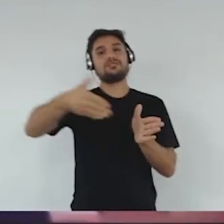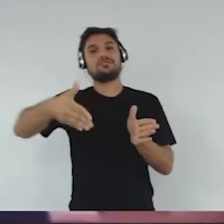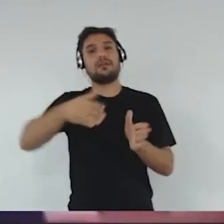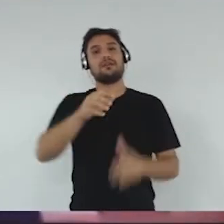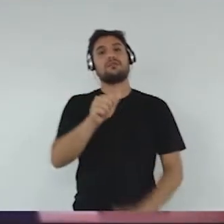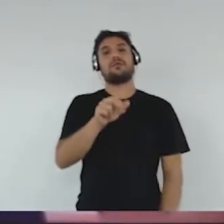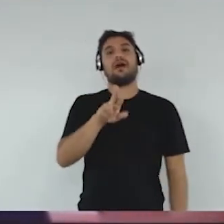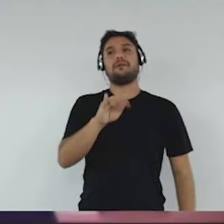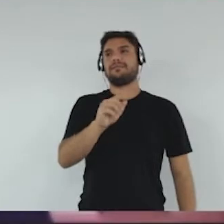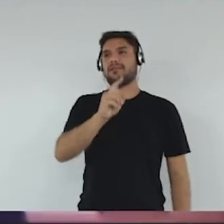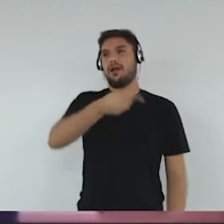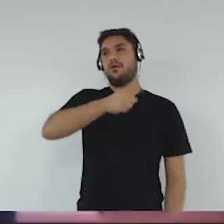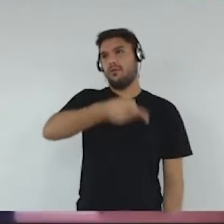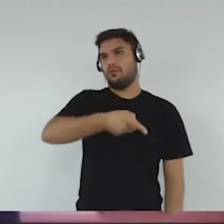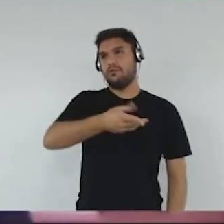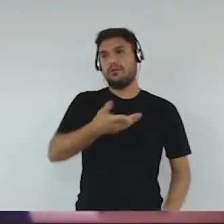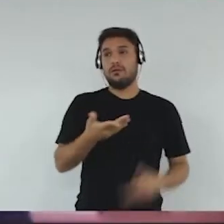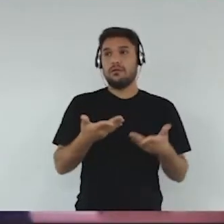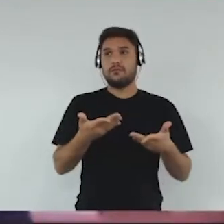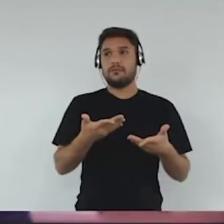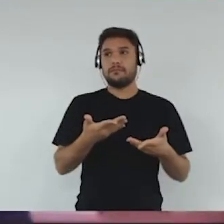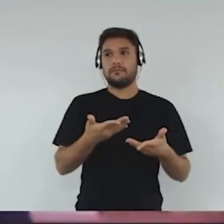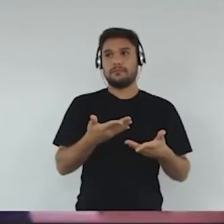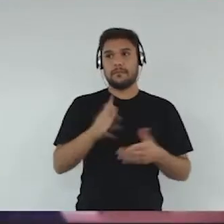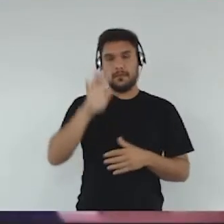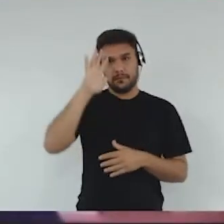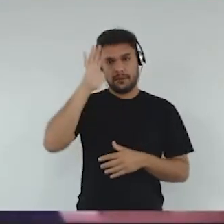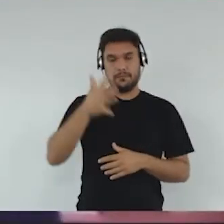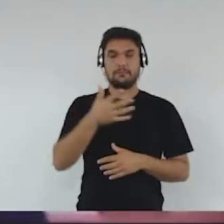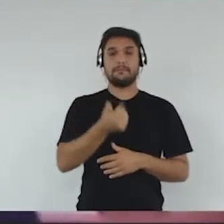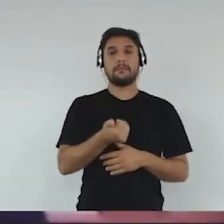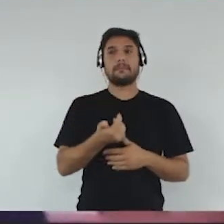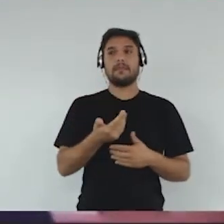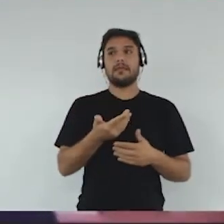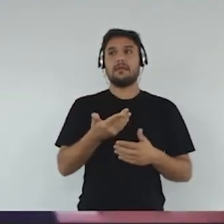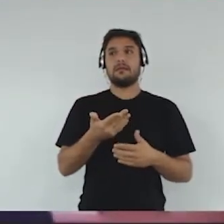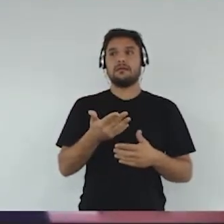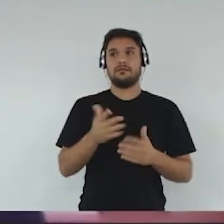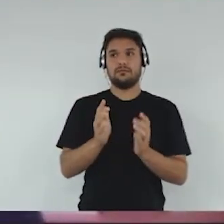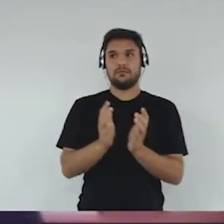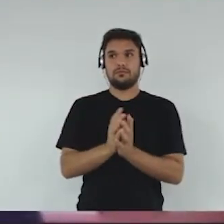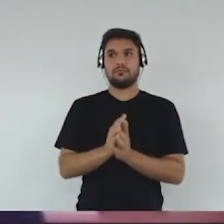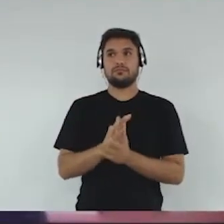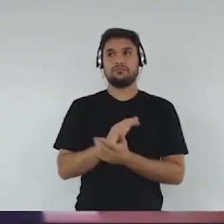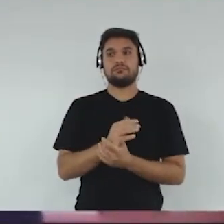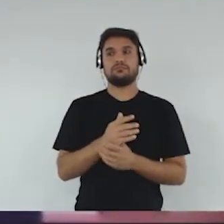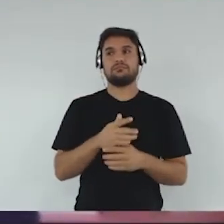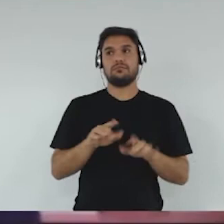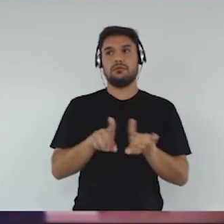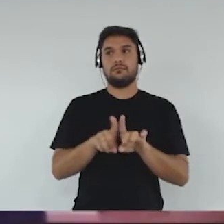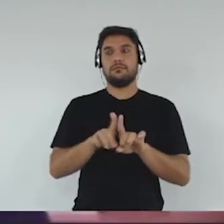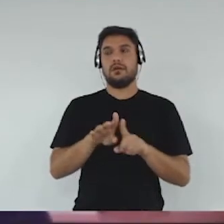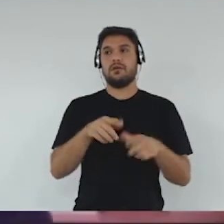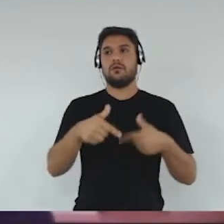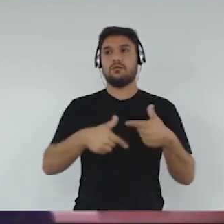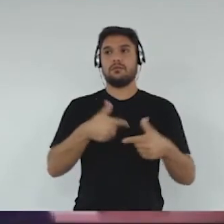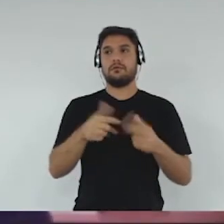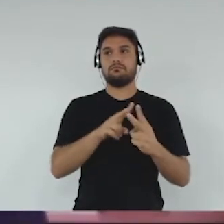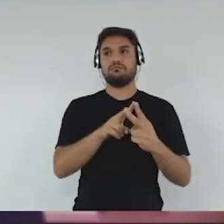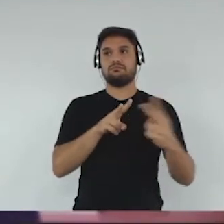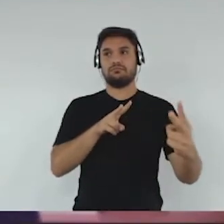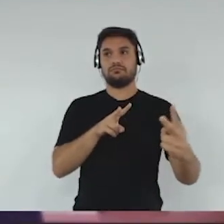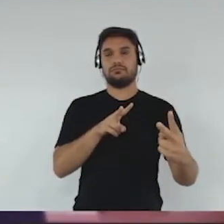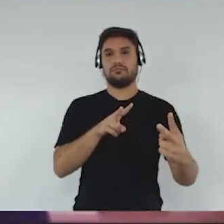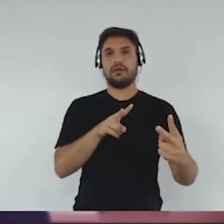arbitral. Principiando pelas mudanças em relação às partes. A despeito de um trabalho remoto realizado pelos